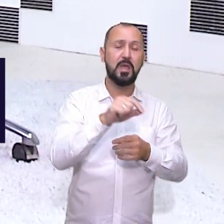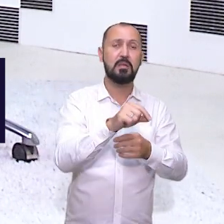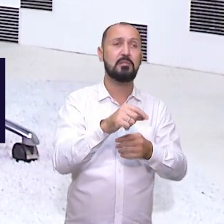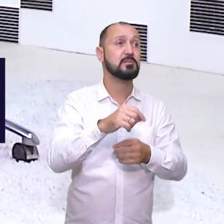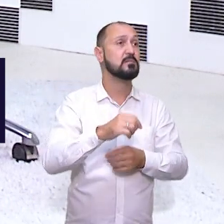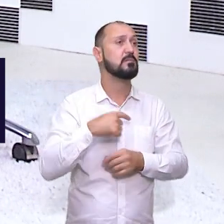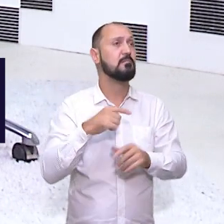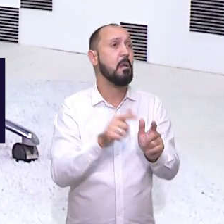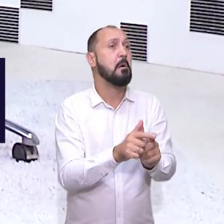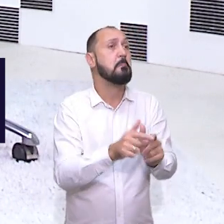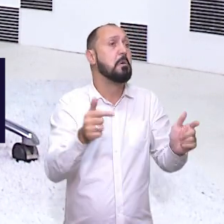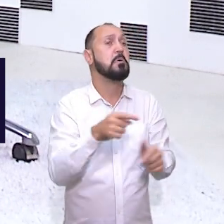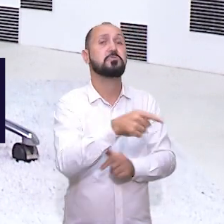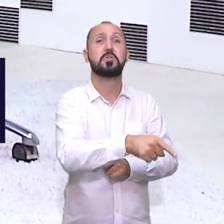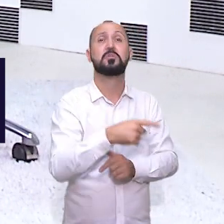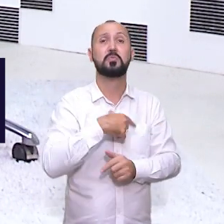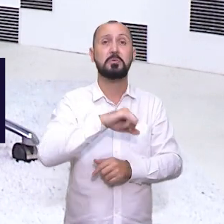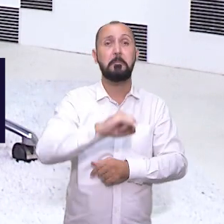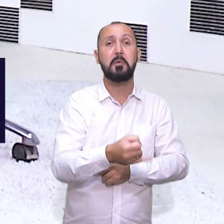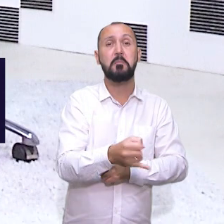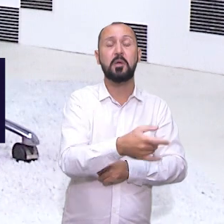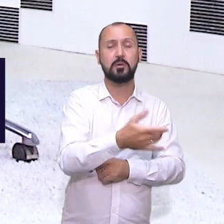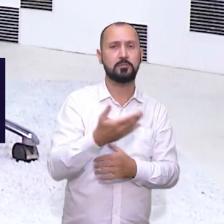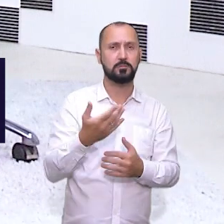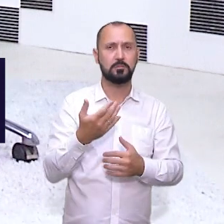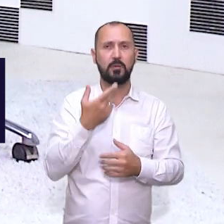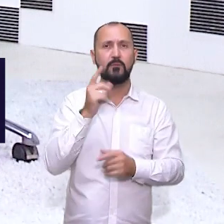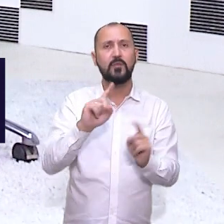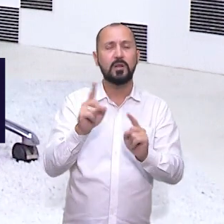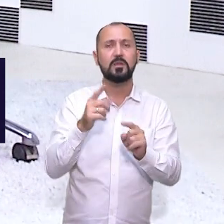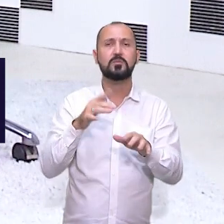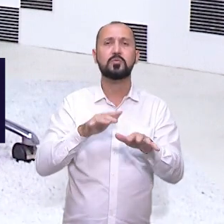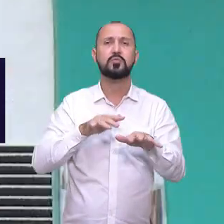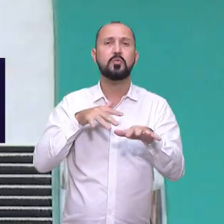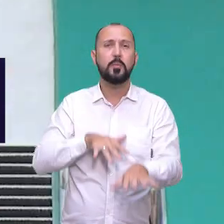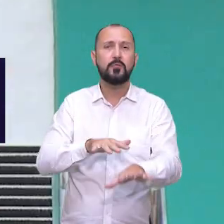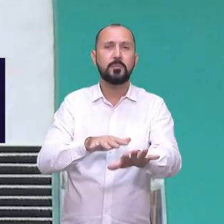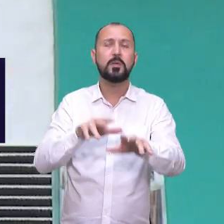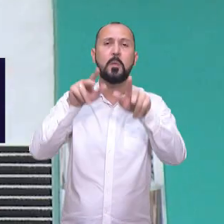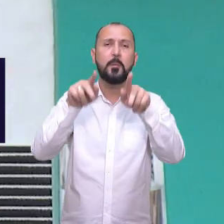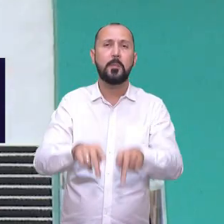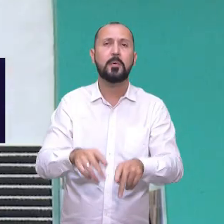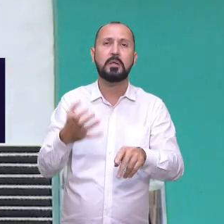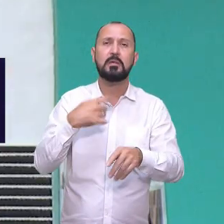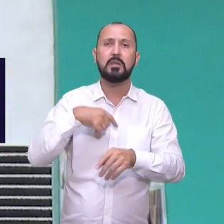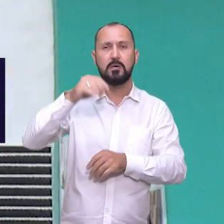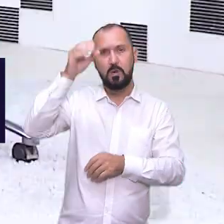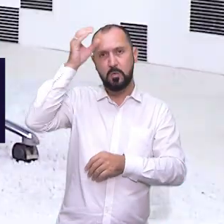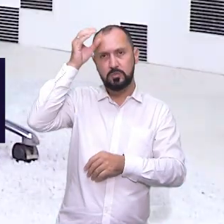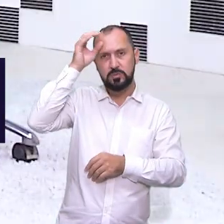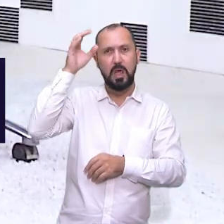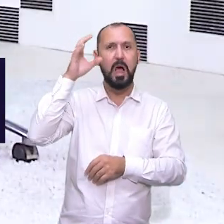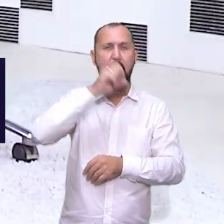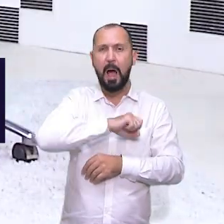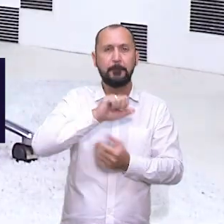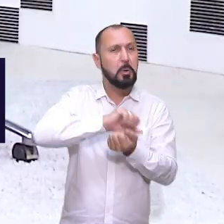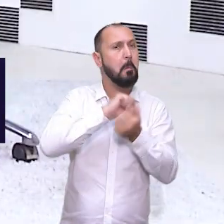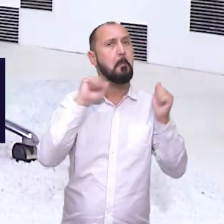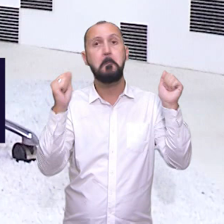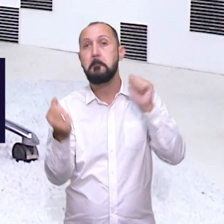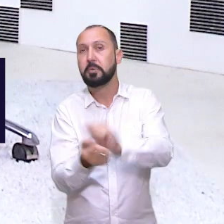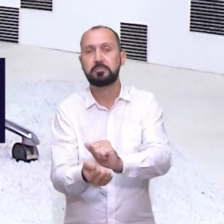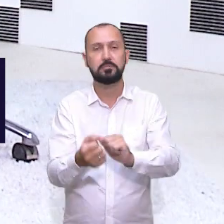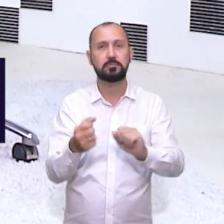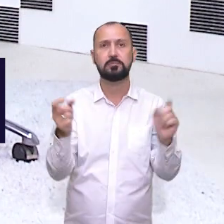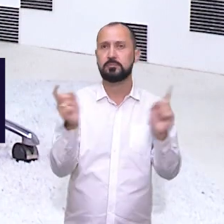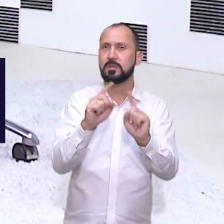com um determinado setor, porque outro setor está sendo privilegiado com esses gastos. E eu não estou falando aqui de movimento popular, que as pessoas